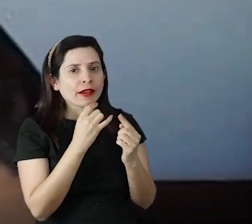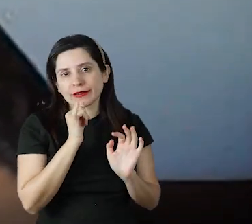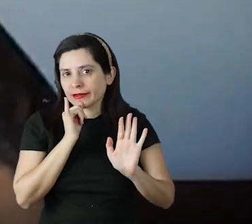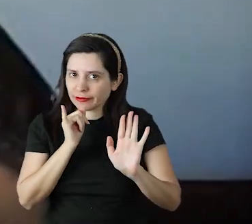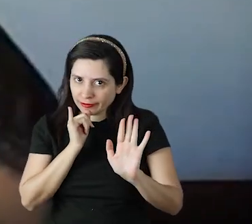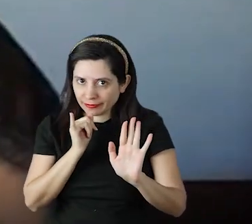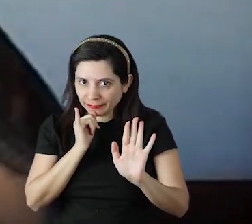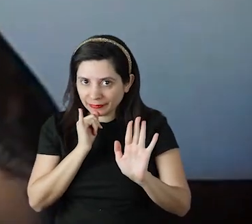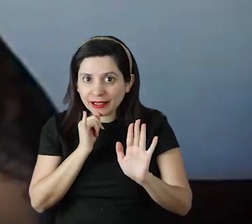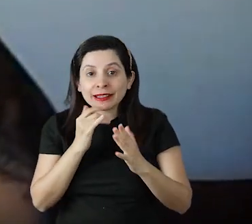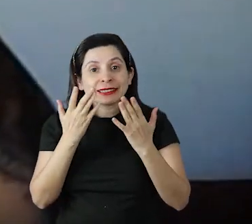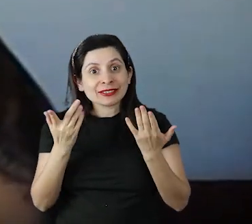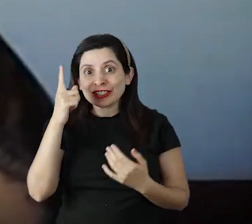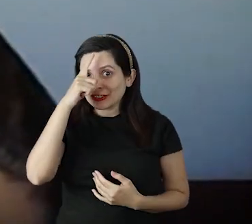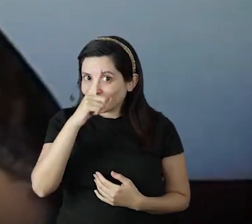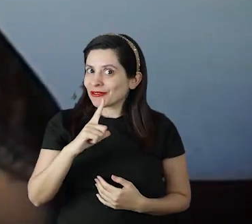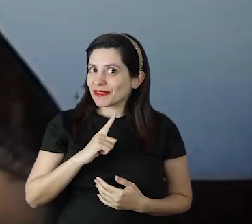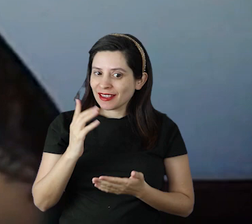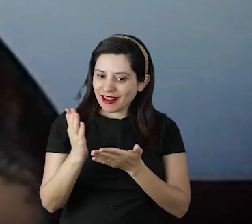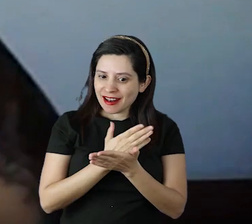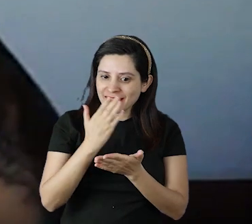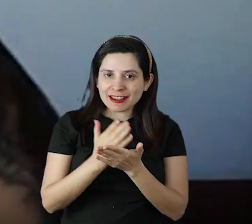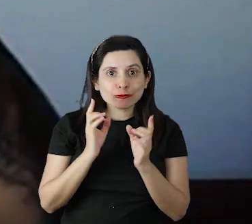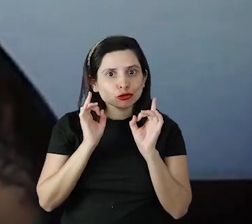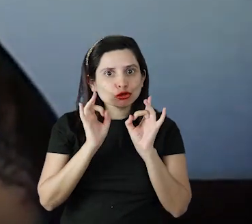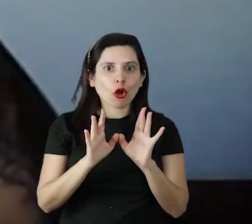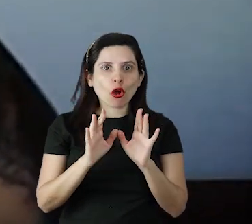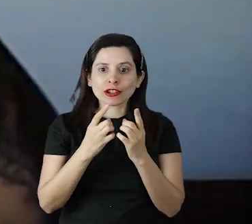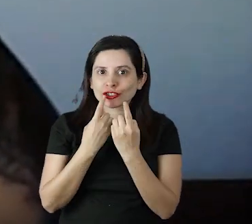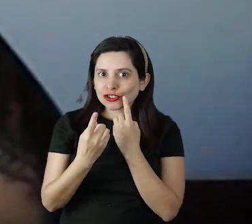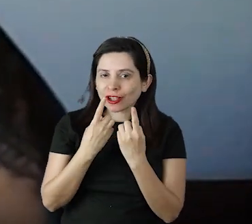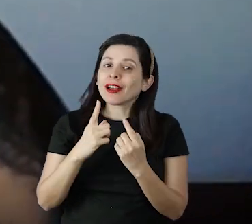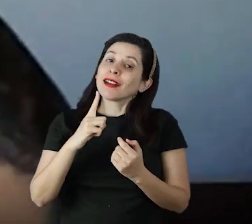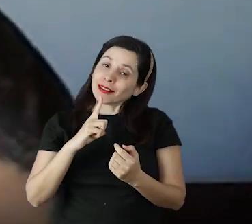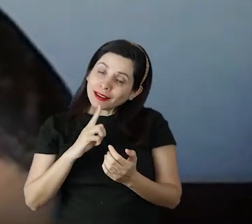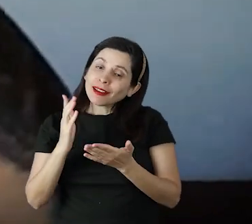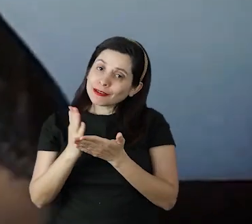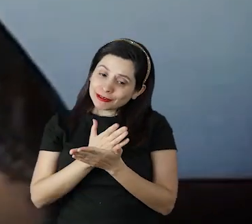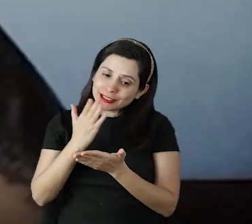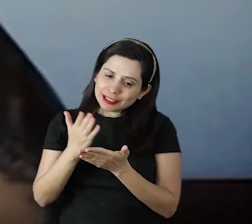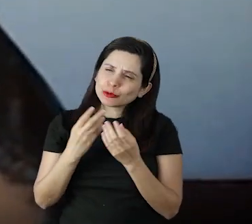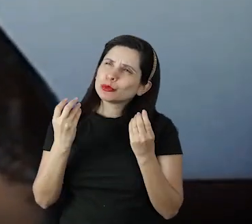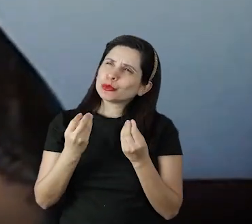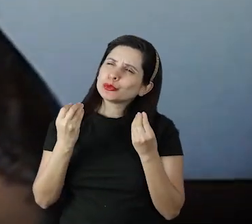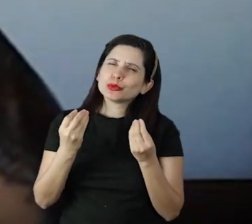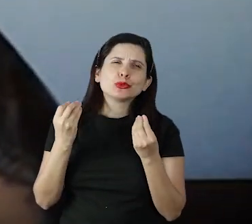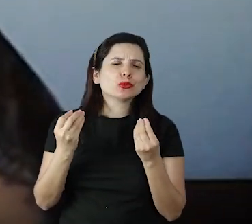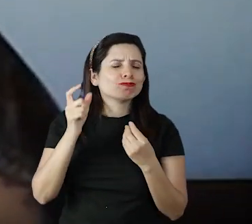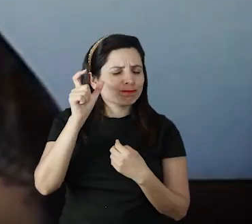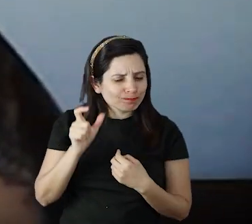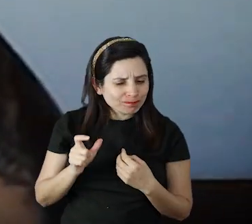exemplo, e é muito difícil ter um livro só focando em diálogo. Tem um inclusive do,